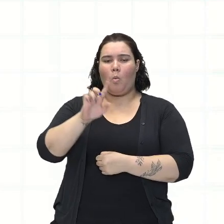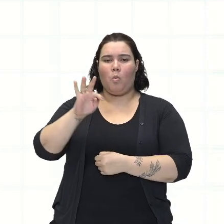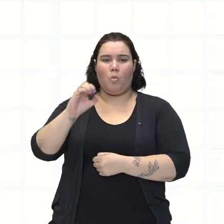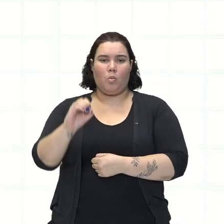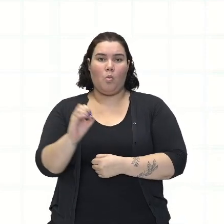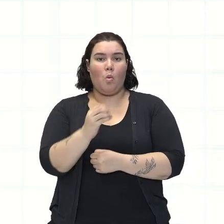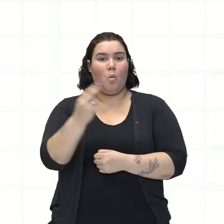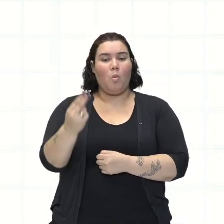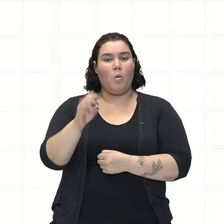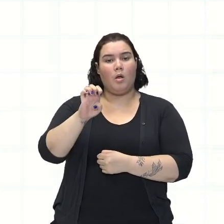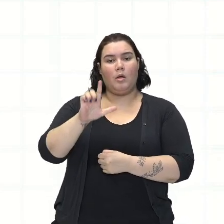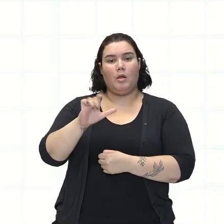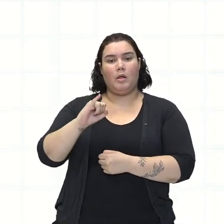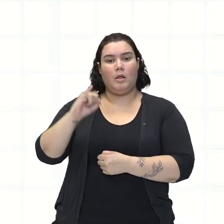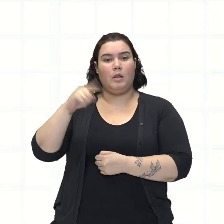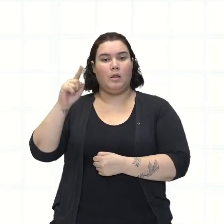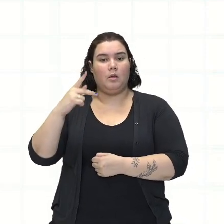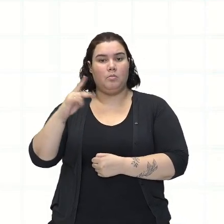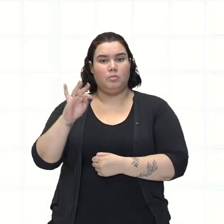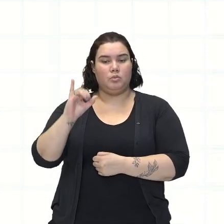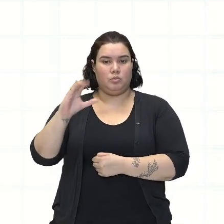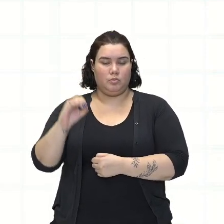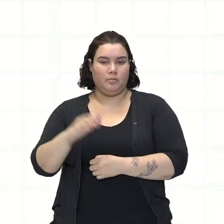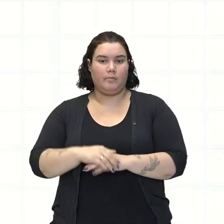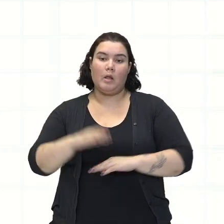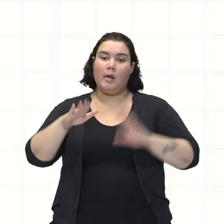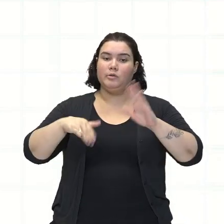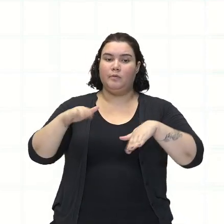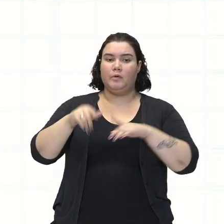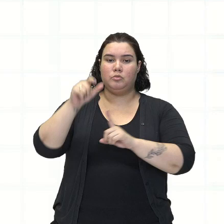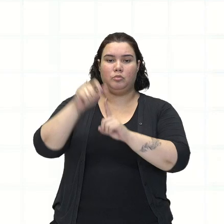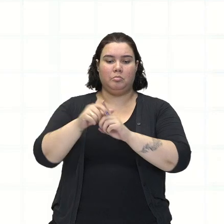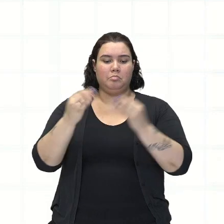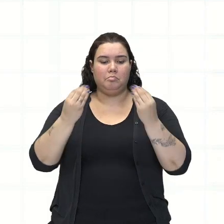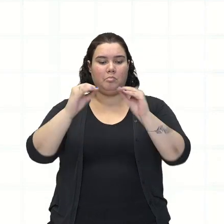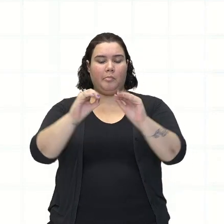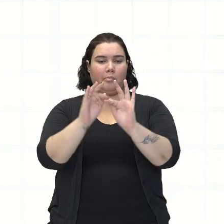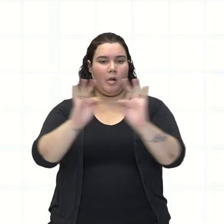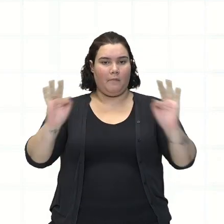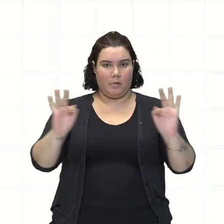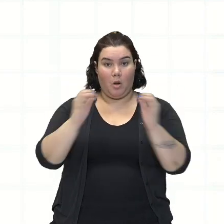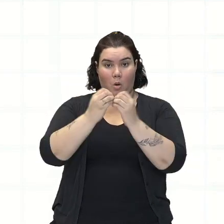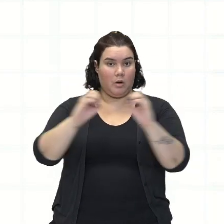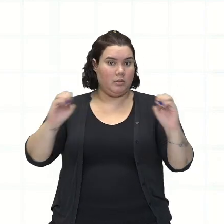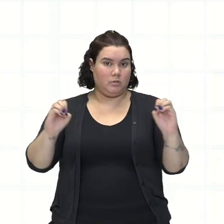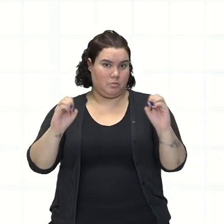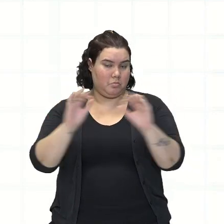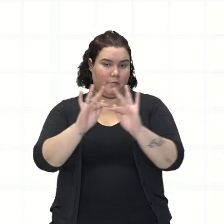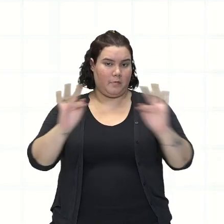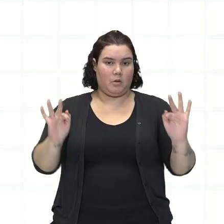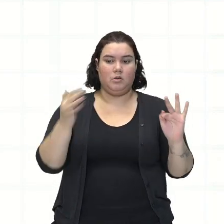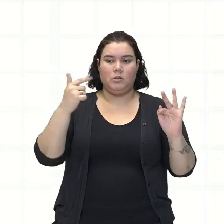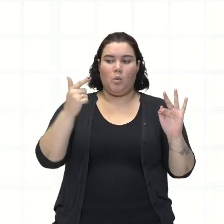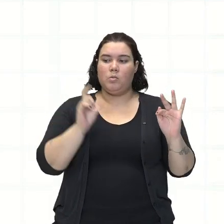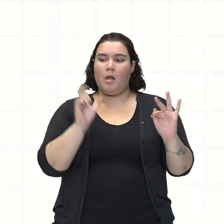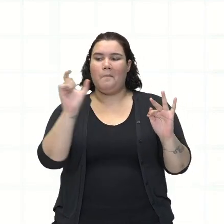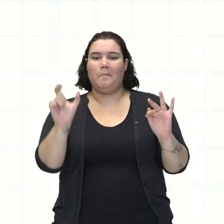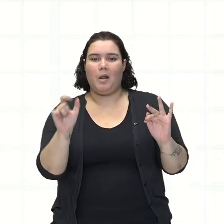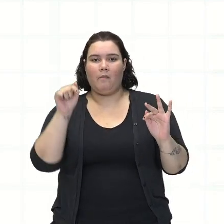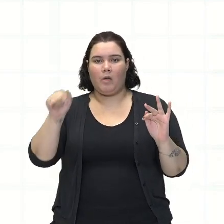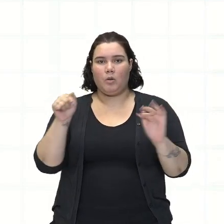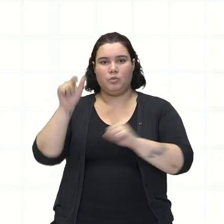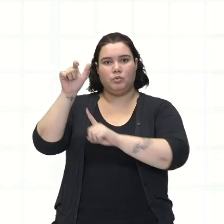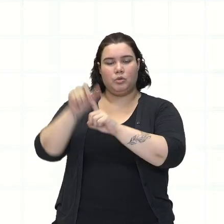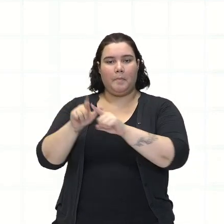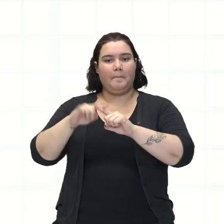é explicitamente mencionado. Se ele não é explicitamente mencionado na frase, ele pode ser inferido pelo contexto, eu vou